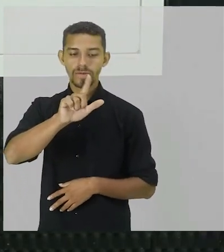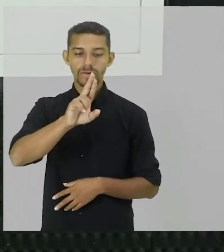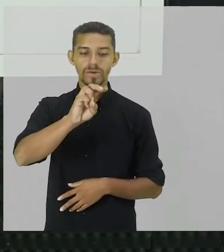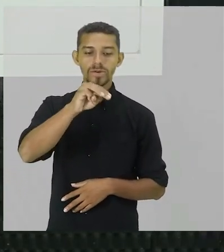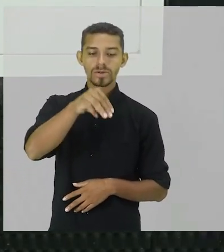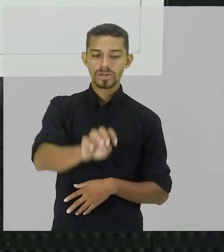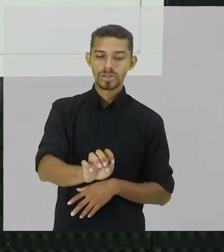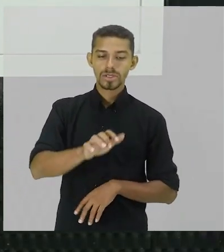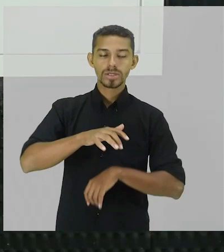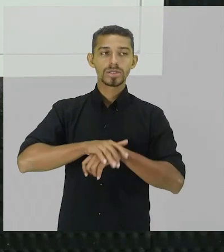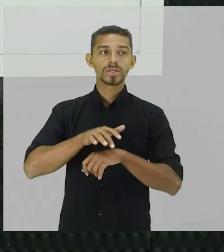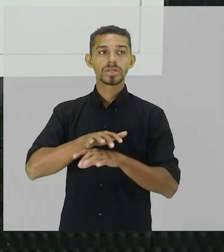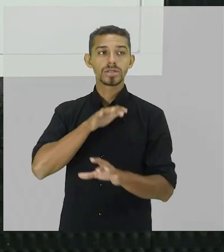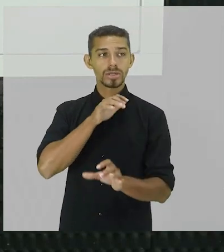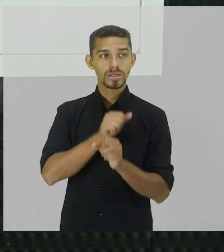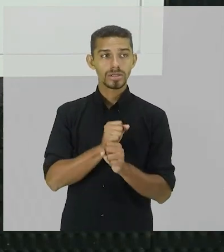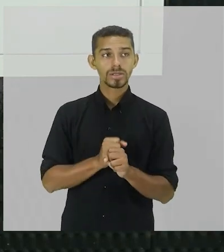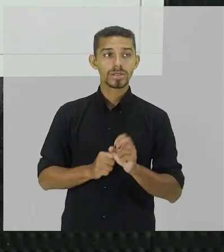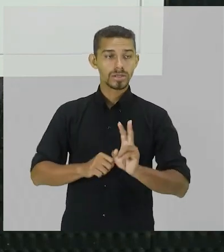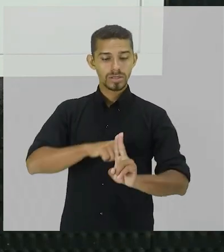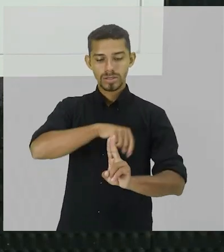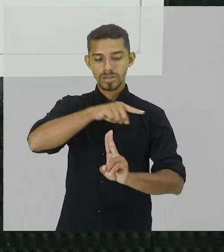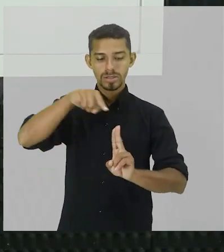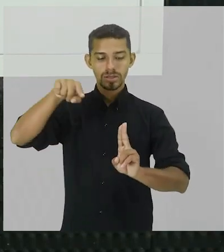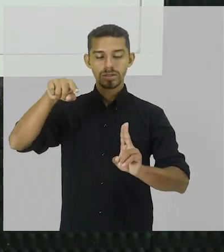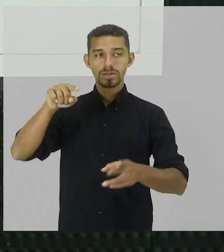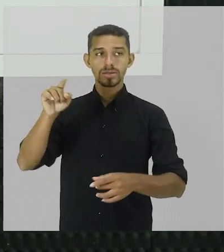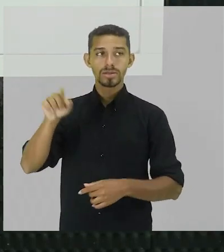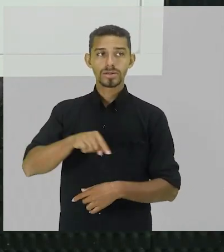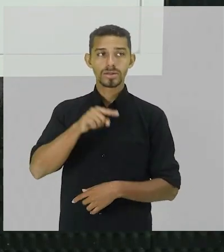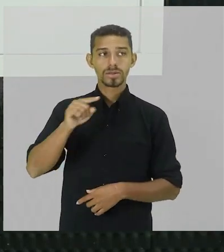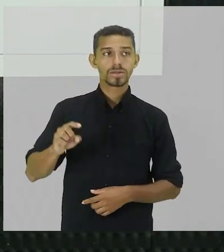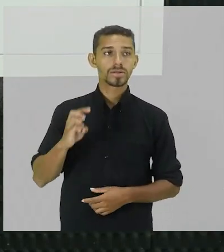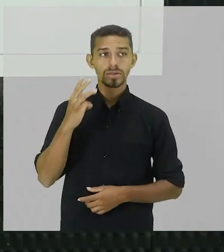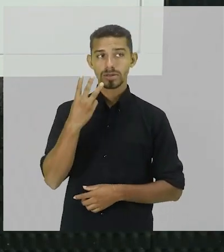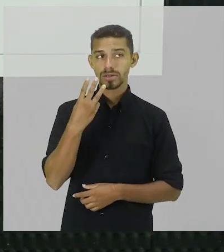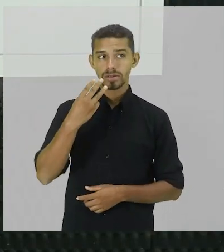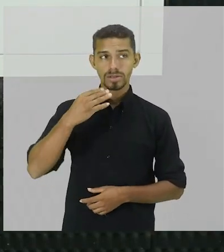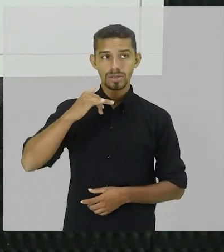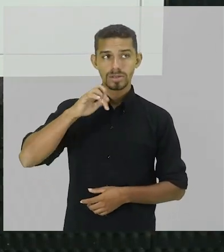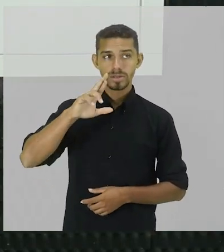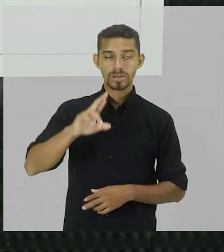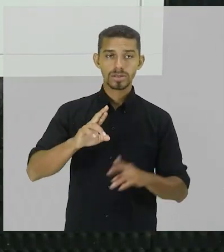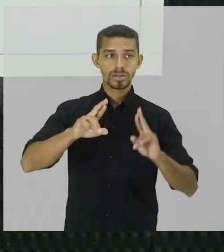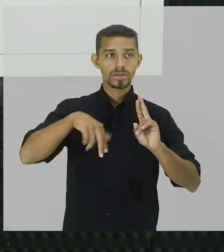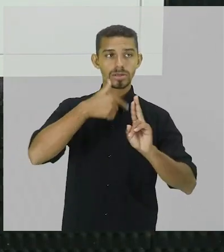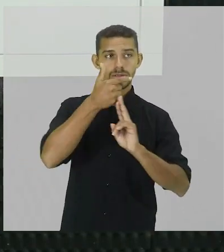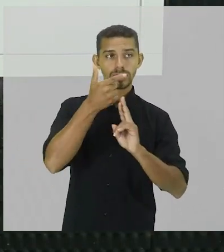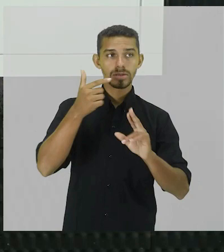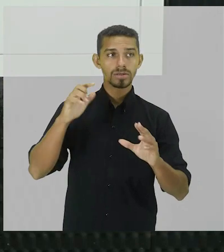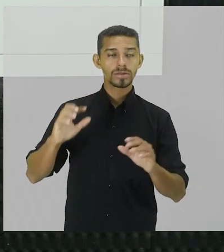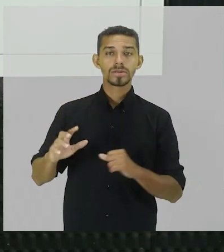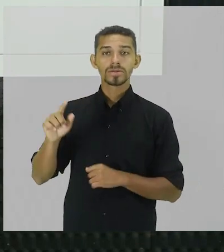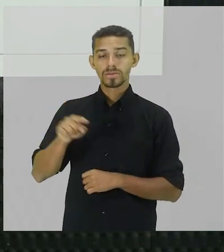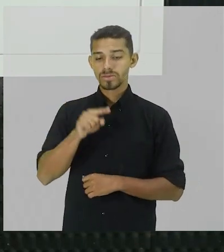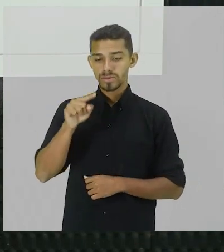é calculado por essa fórmula, π vezes o raio ao quadrado multiplicado pela altura h.